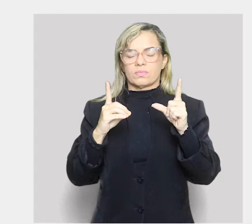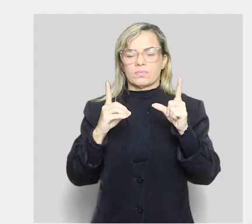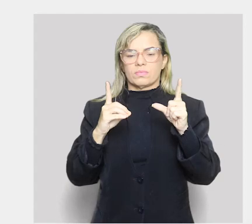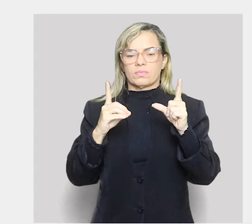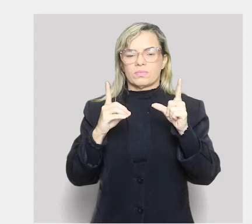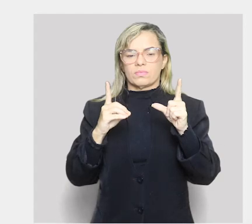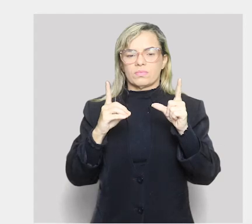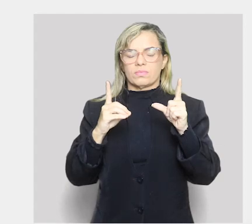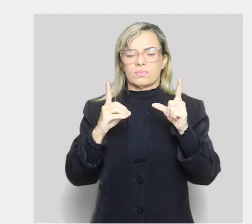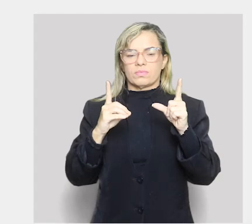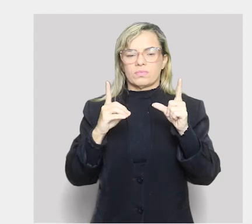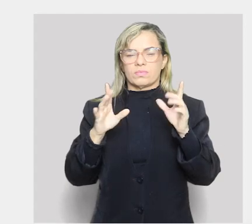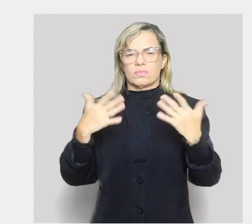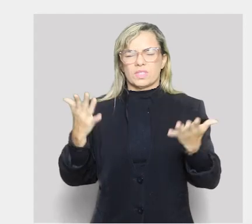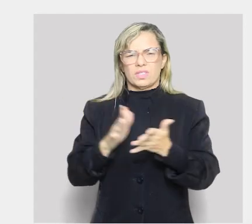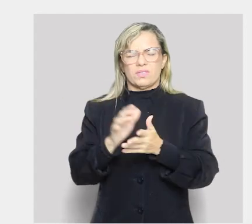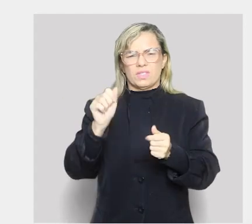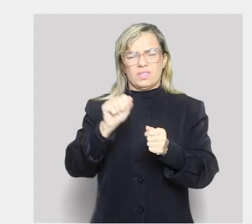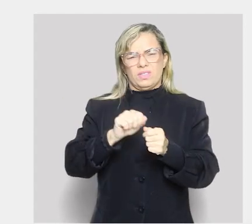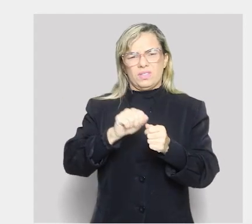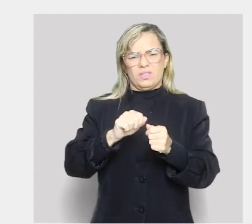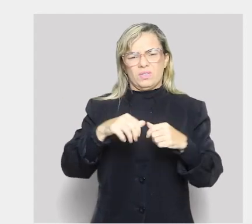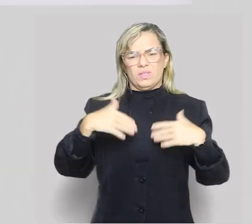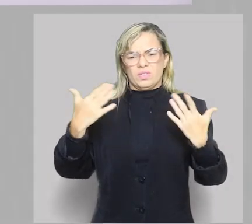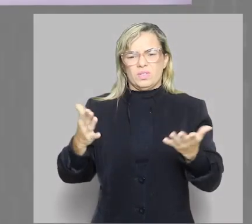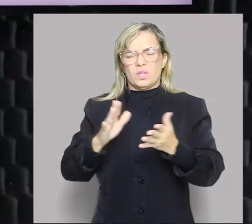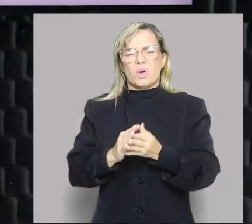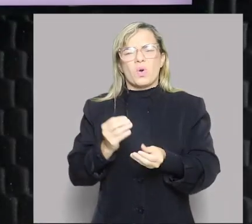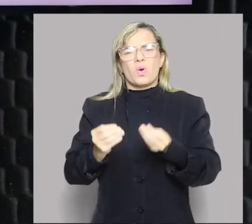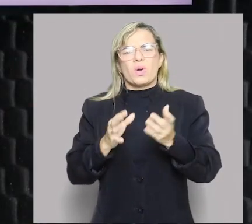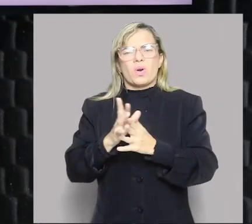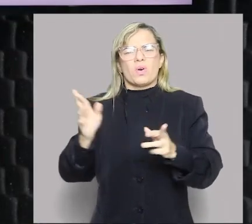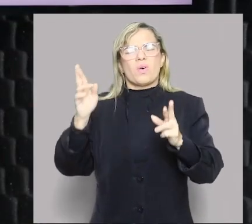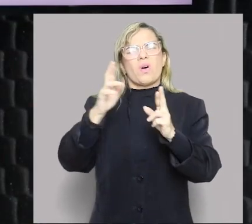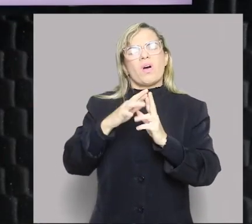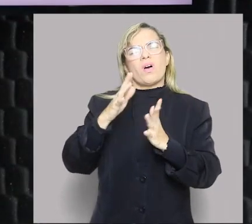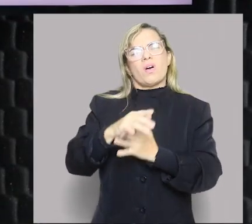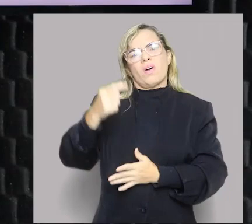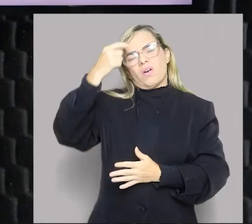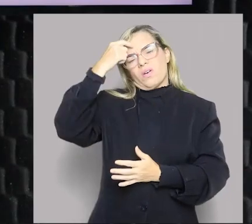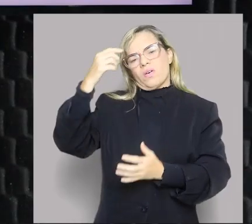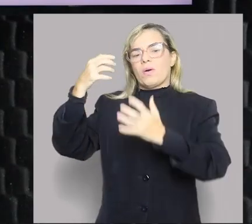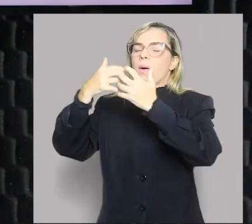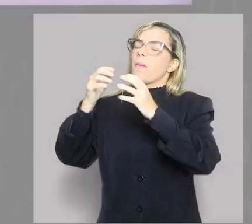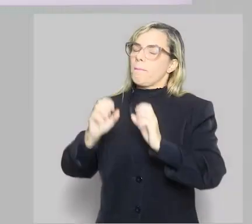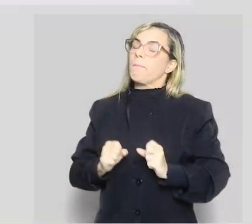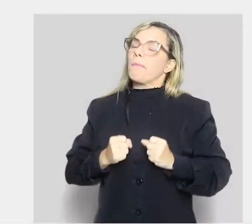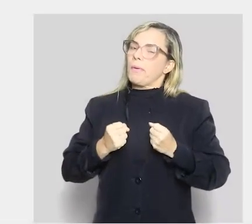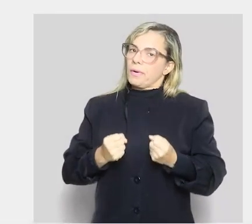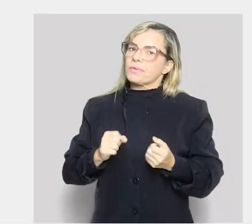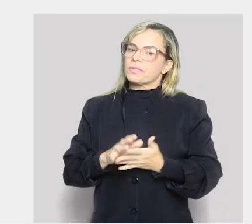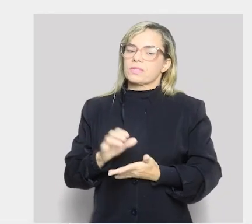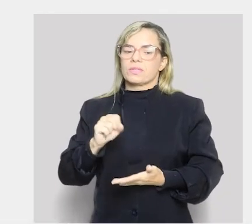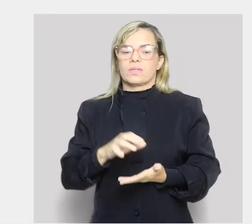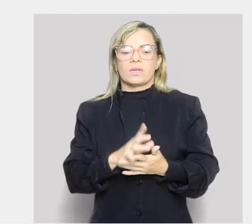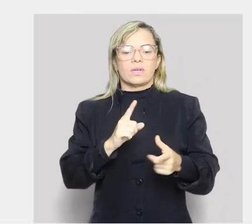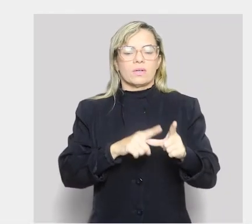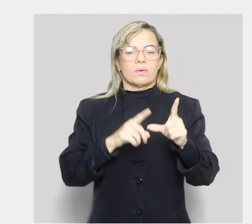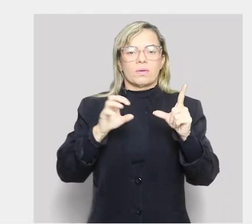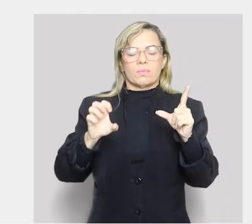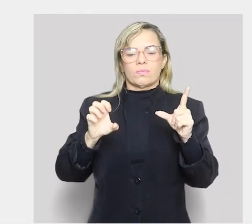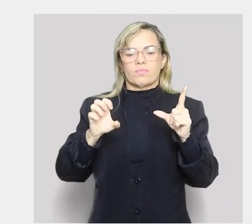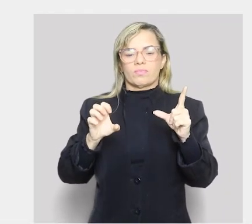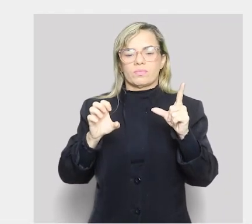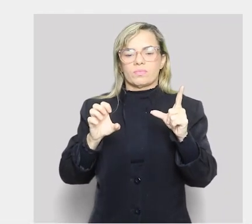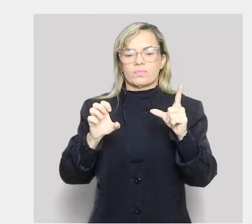no meio ambiente. Ele faz isso? Ele traz como uma referência de conscientização? É possível, tá? Letra E,